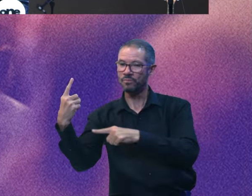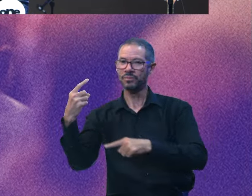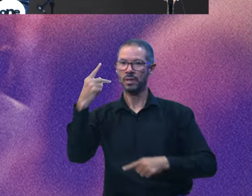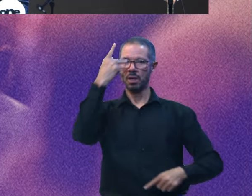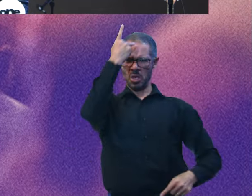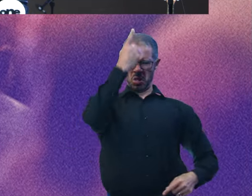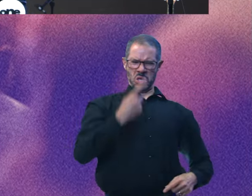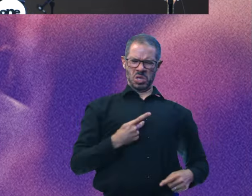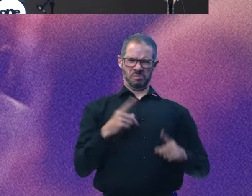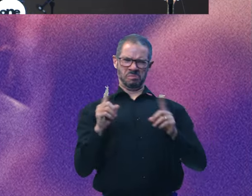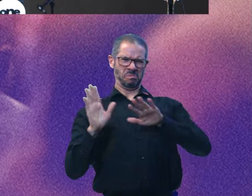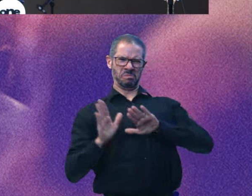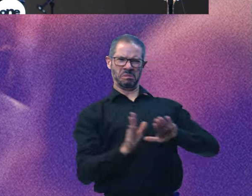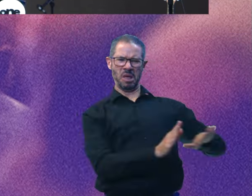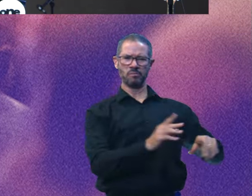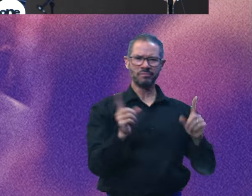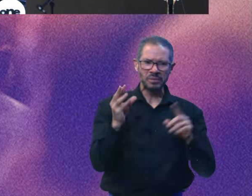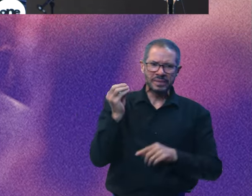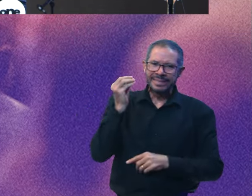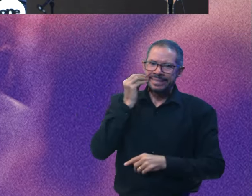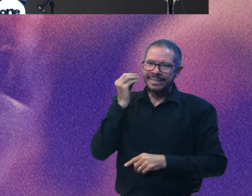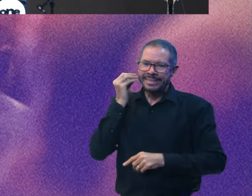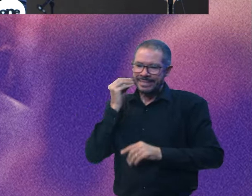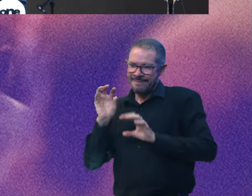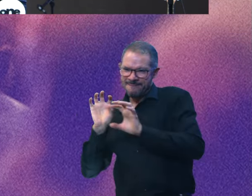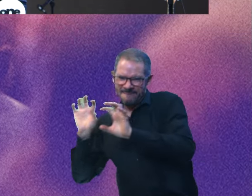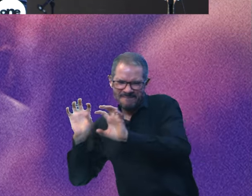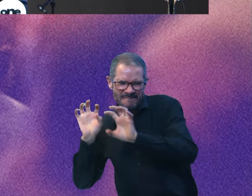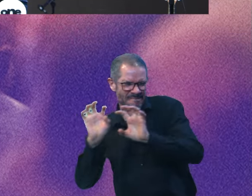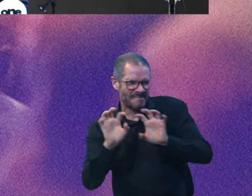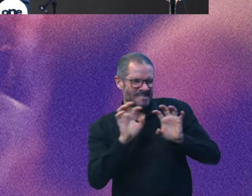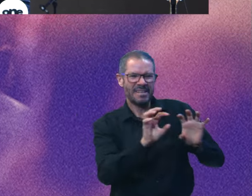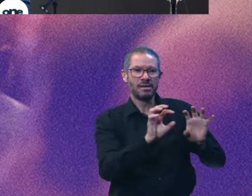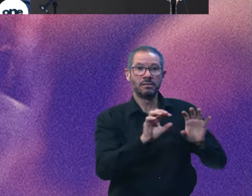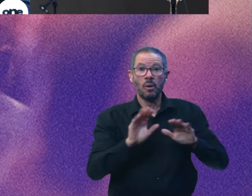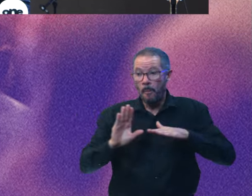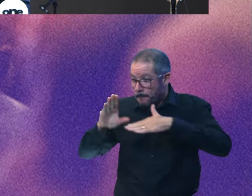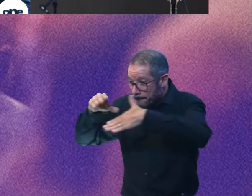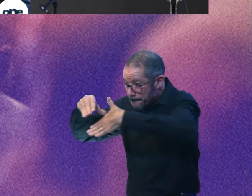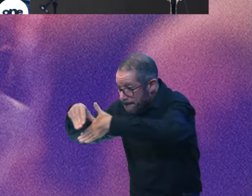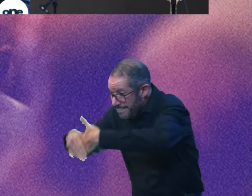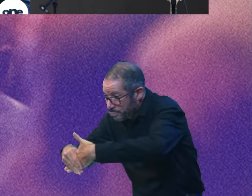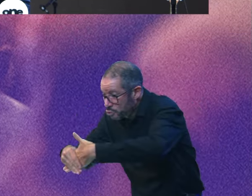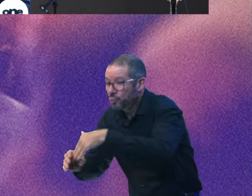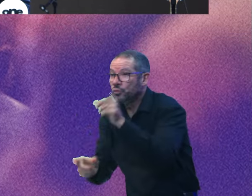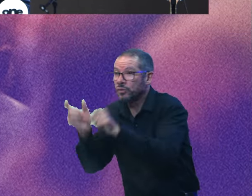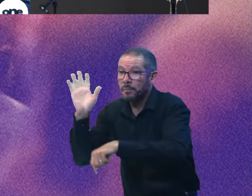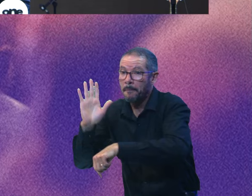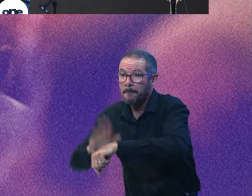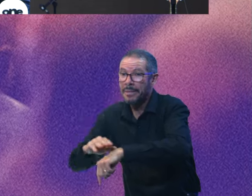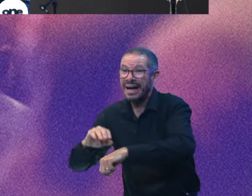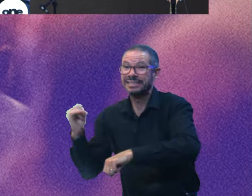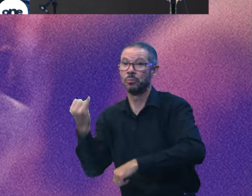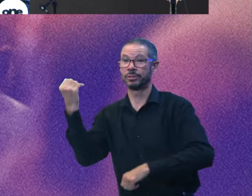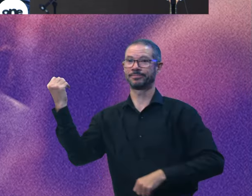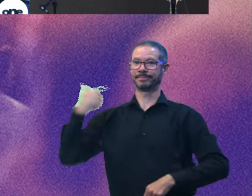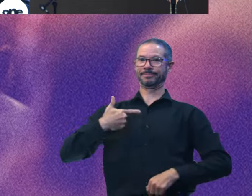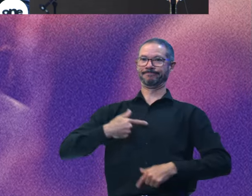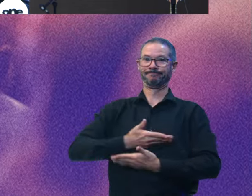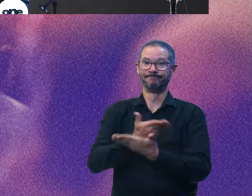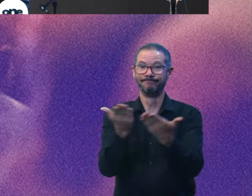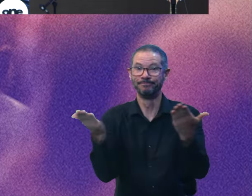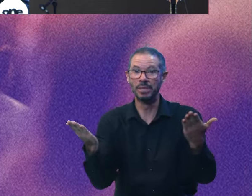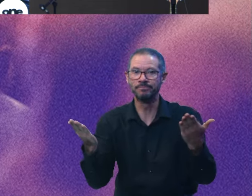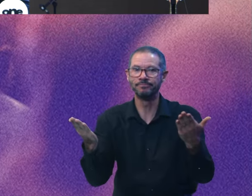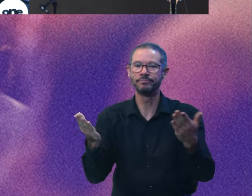egoístas, não tentem impressionar ninguém, sejam humildes e considerem os outros mais importantes que vocês.